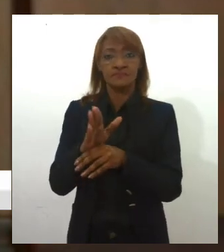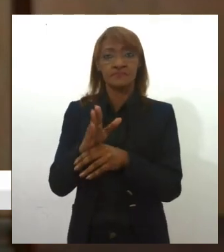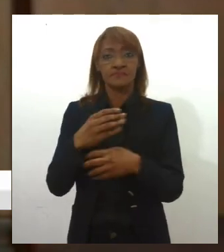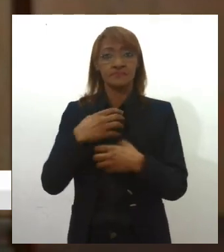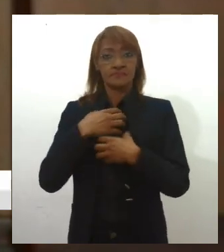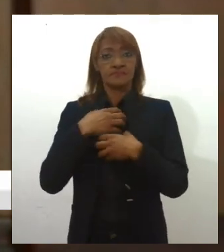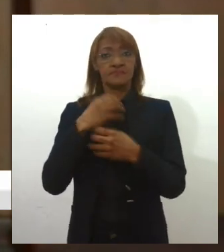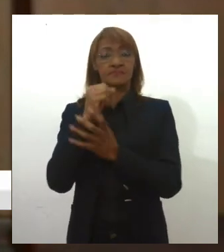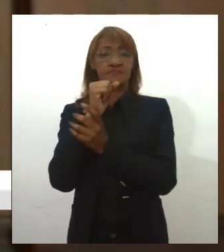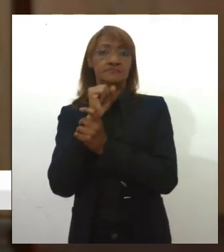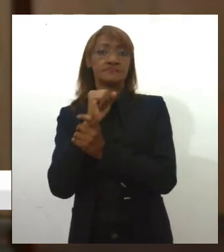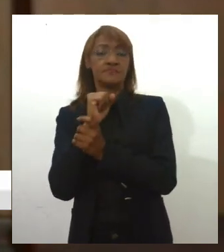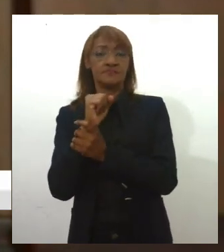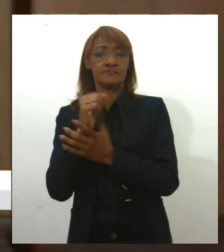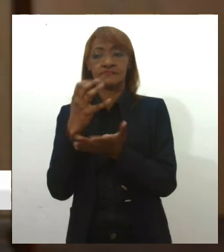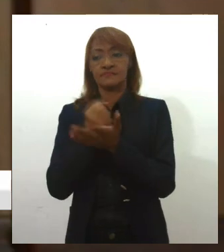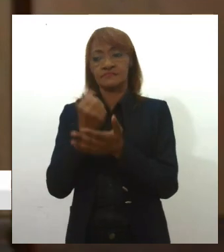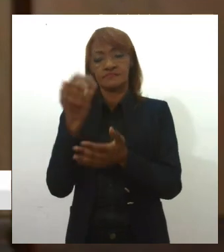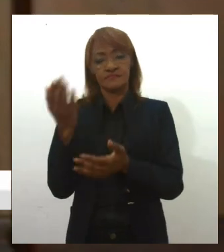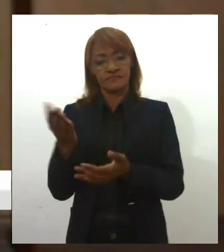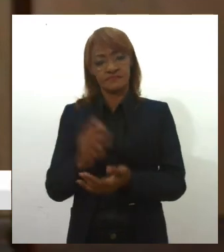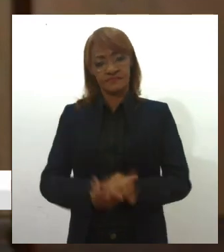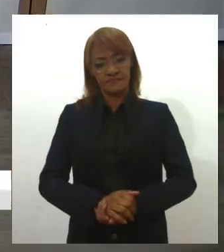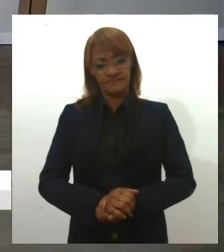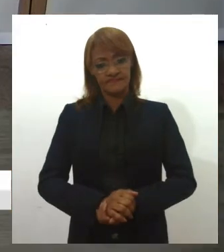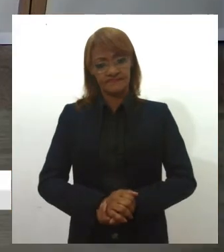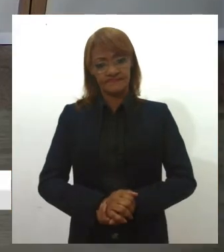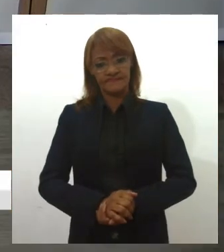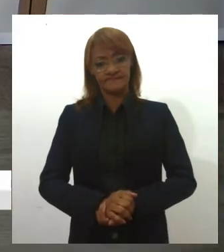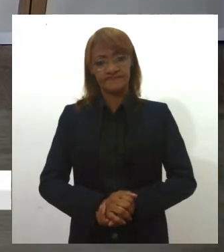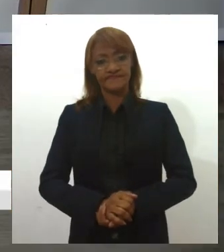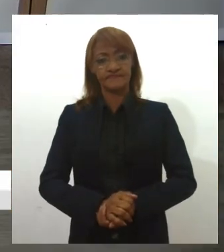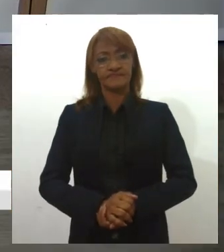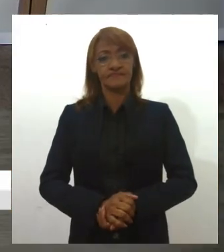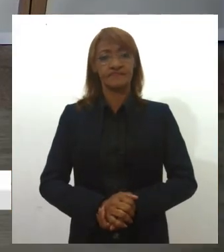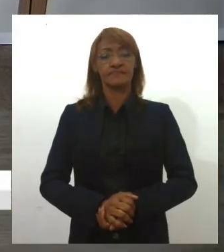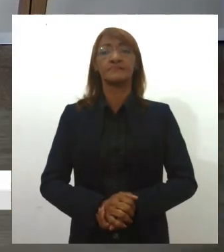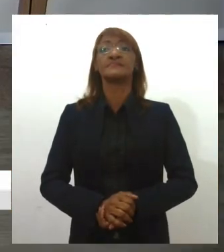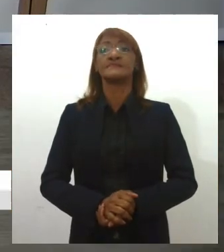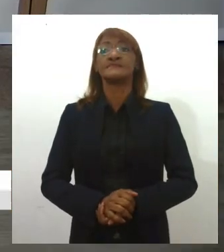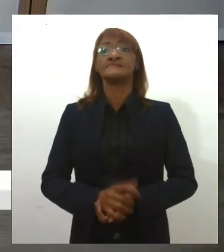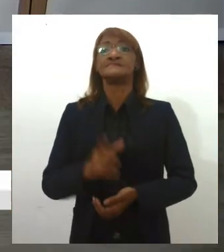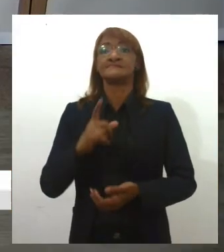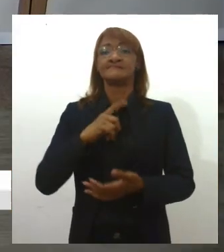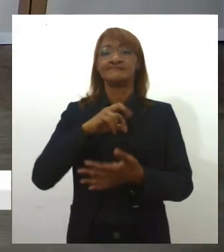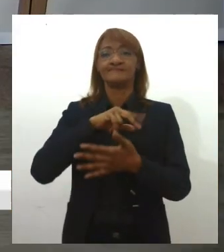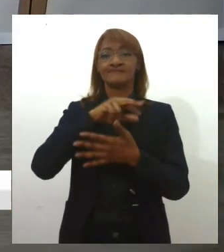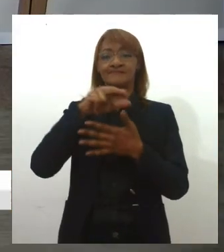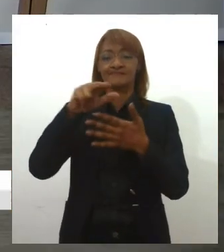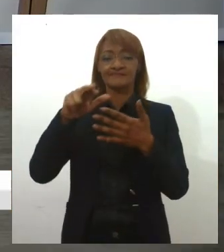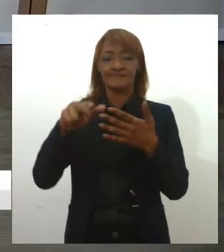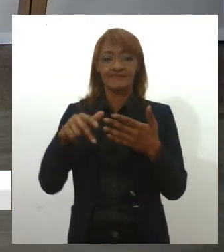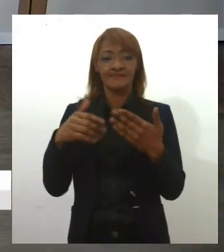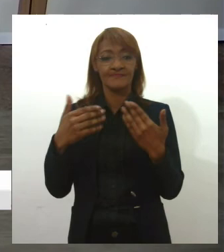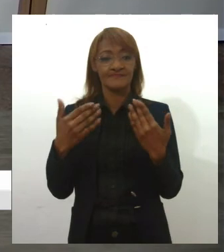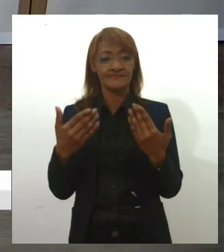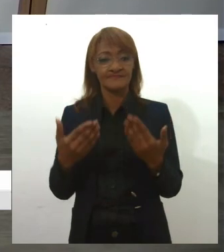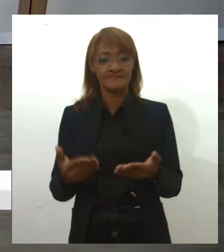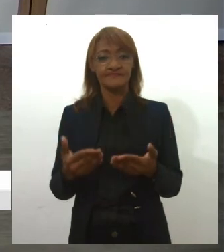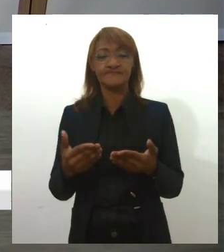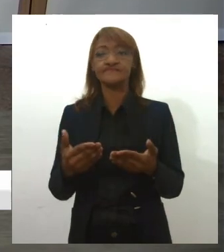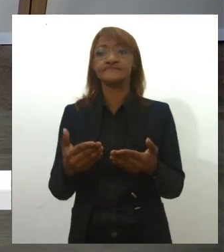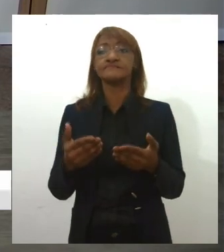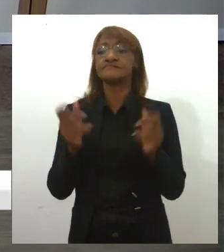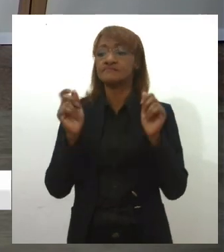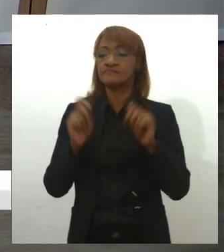arbitrária que ocorre dentro do seu seio familiar. Exato, Micheline. Muitas questões, né? Muitas questões que devem ser pensadas,